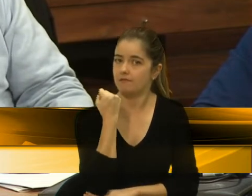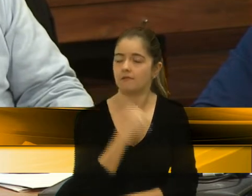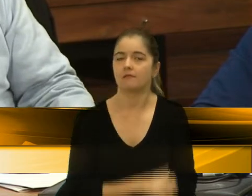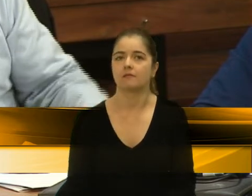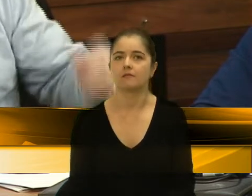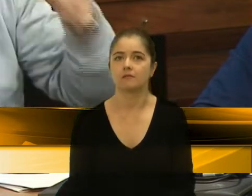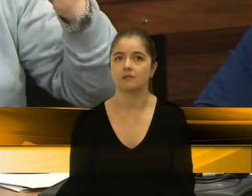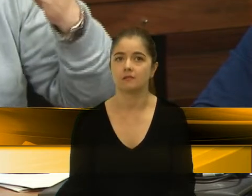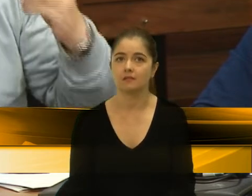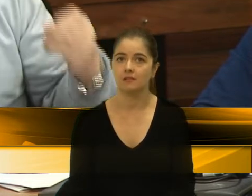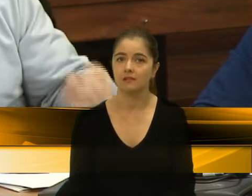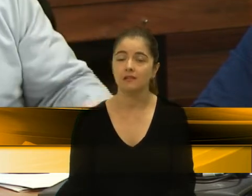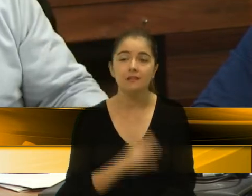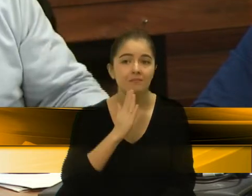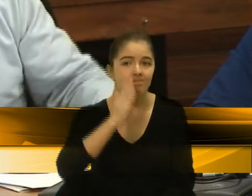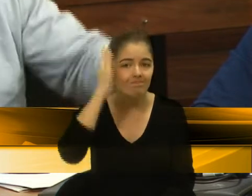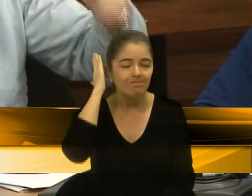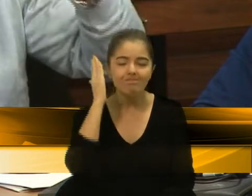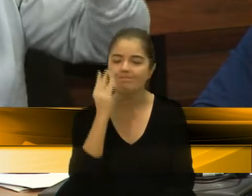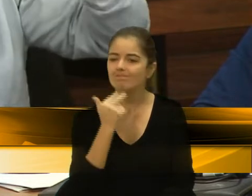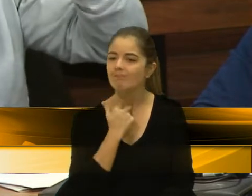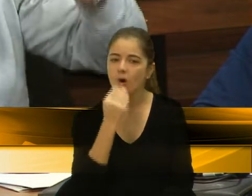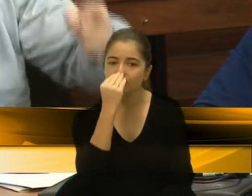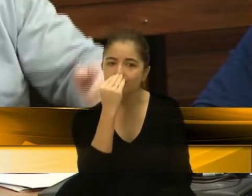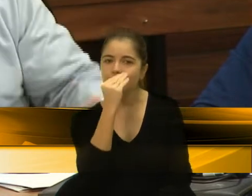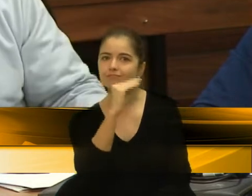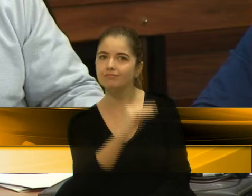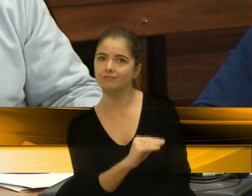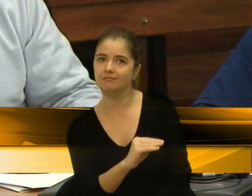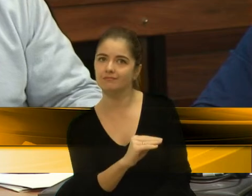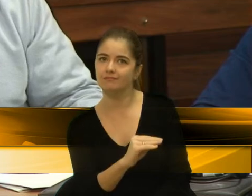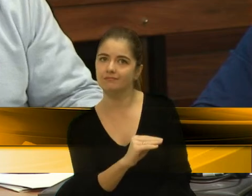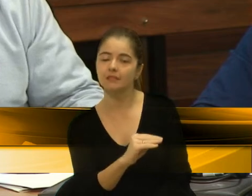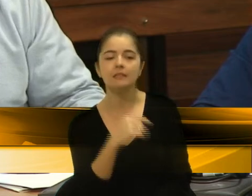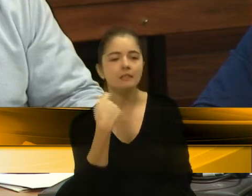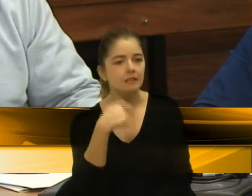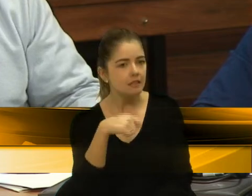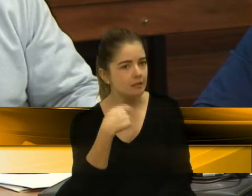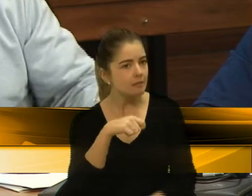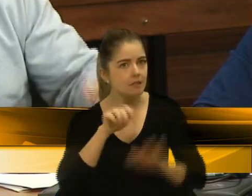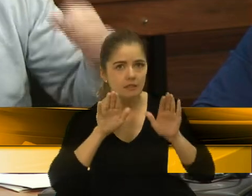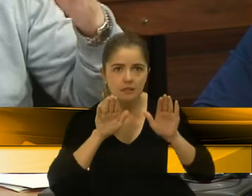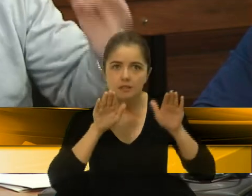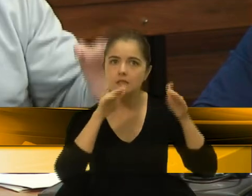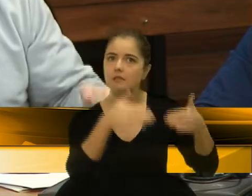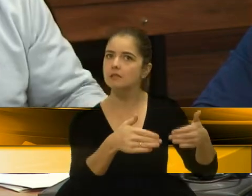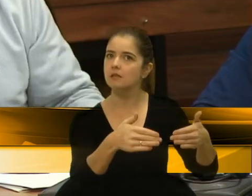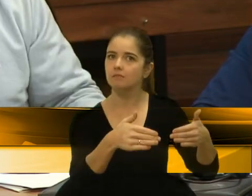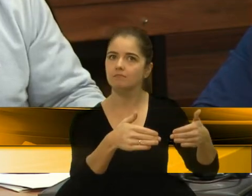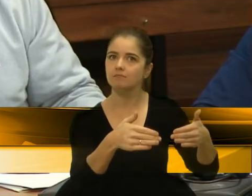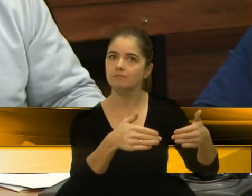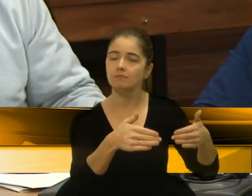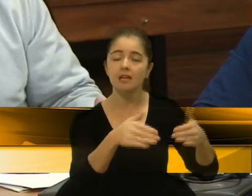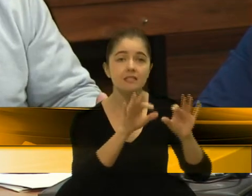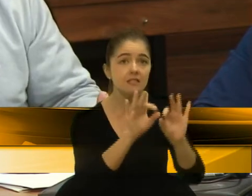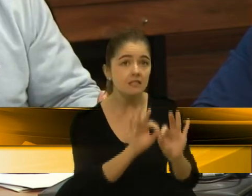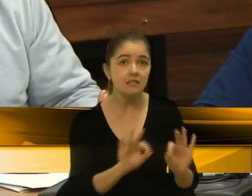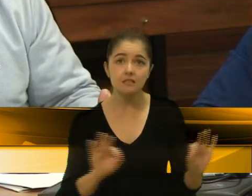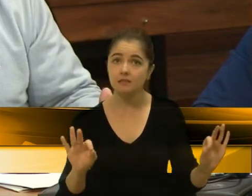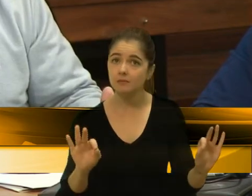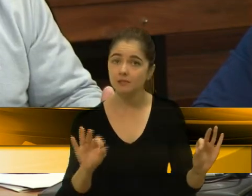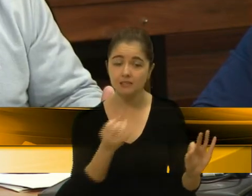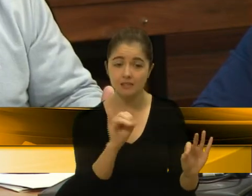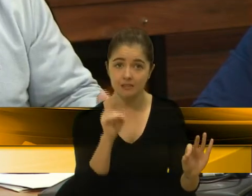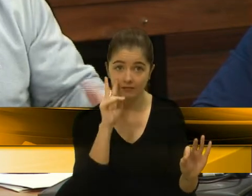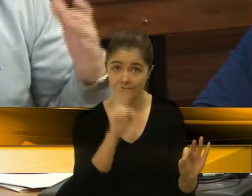Ser omisso com relação às questões que têm que ser executadas pelo município, e são simples do ponto de vista de